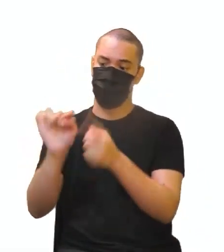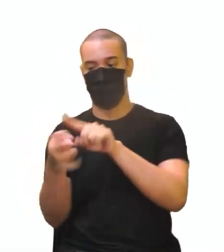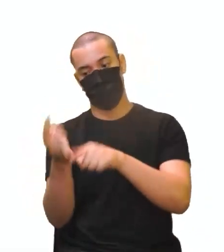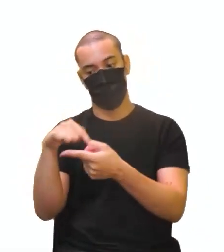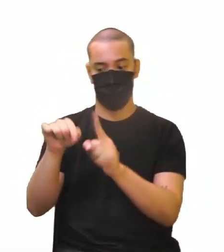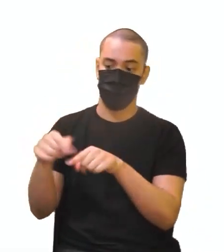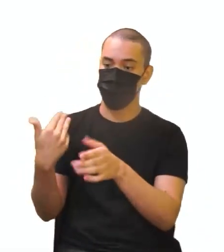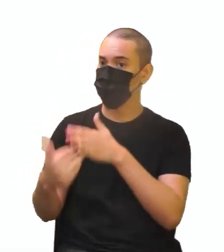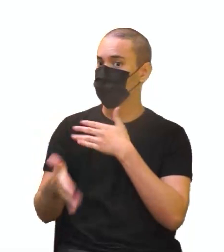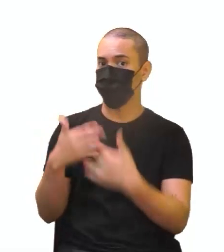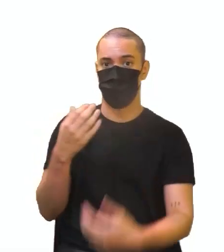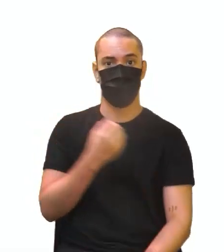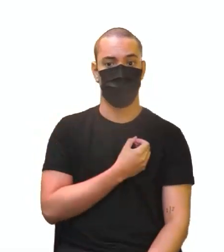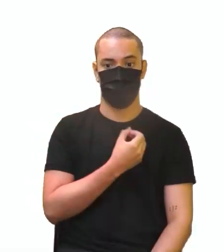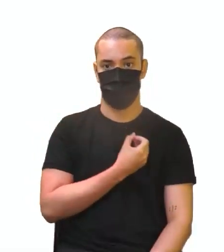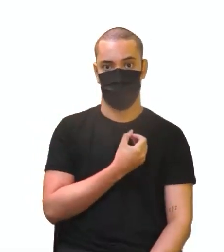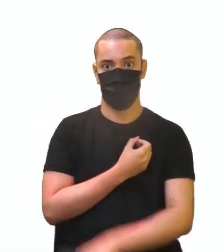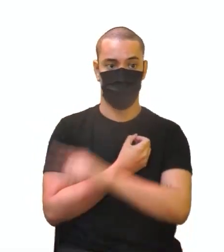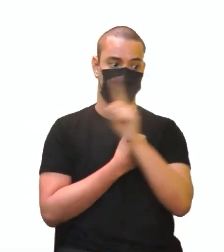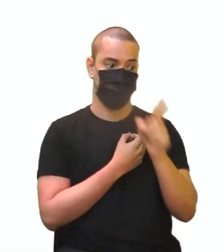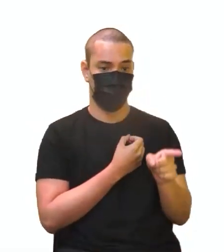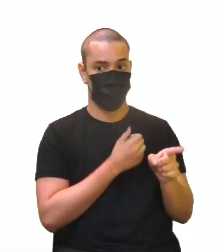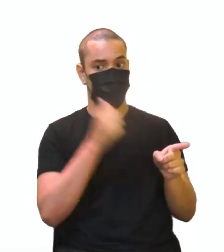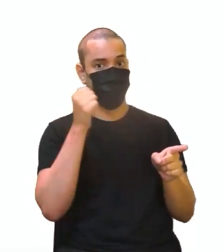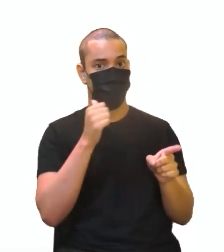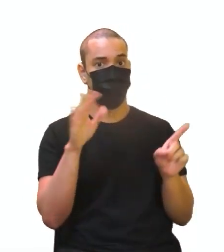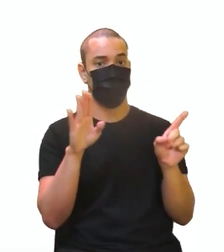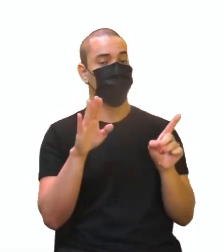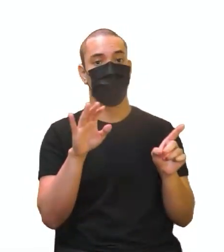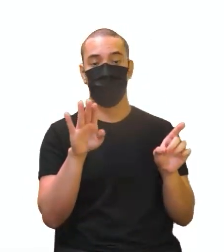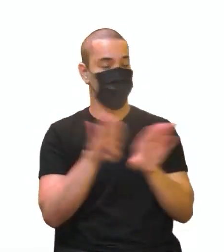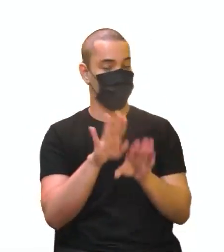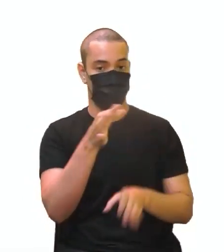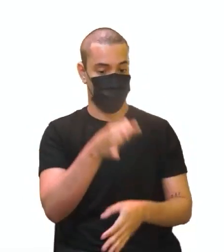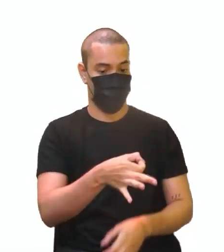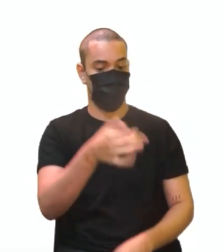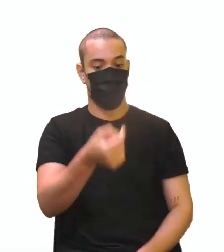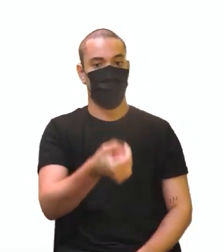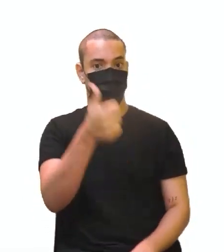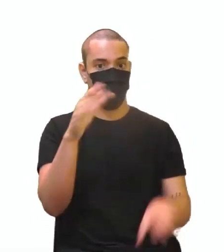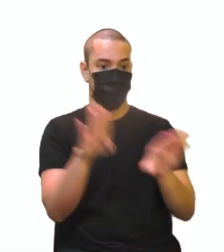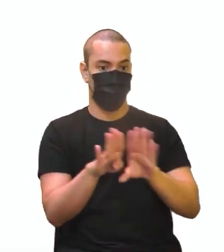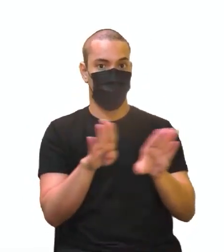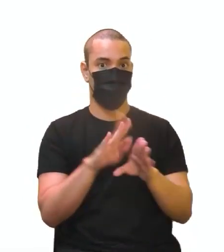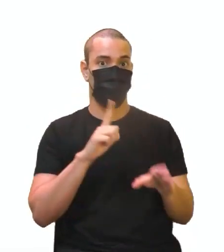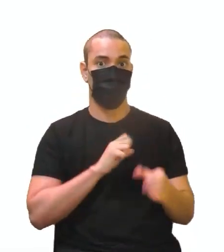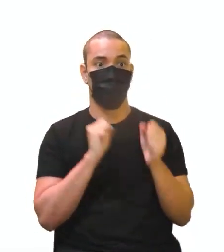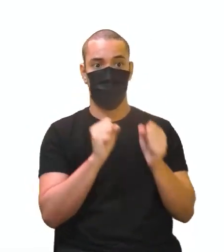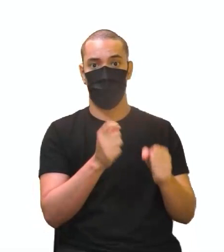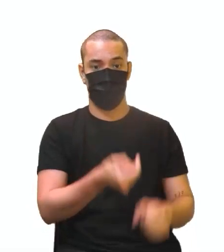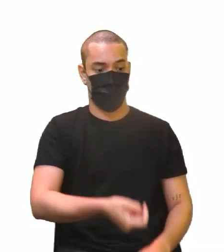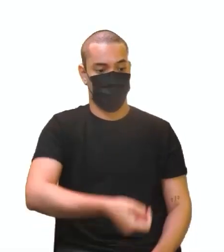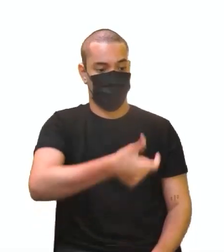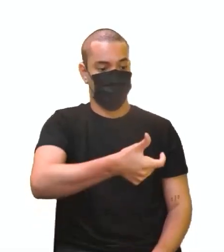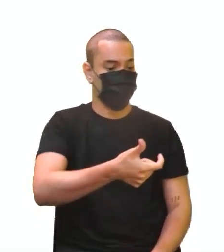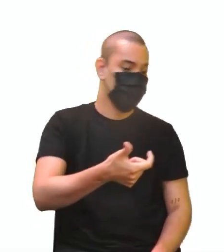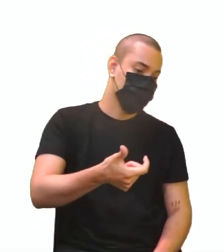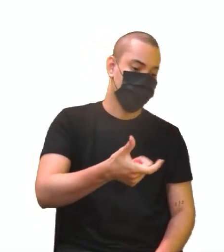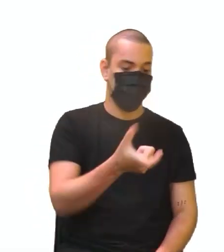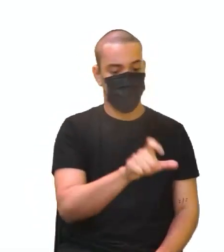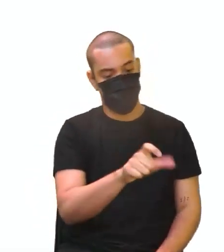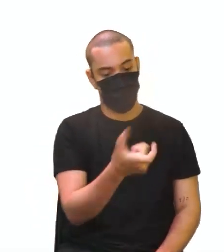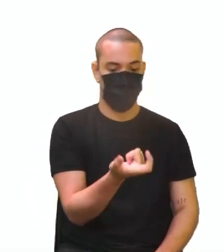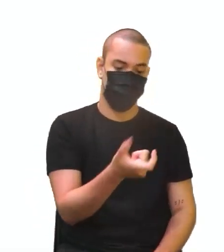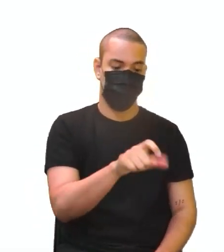pode dar qualquer número, e a moeda tem as suas faces, eu vou jogar ela separadamente e pode dar